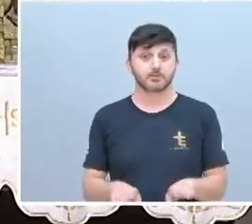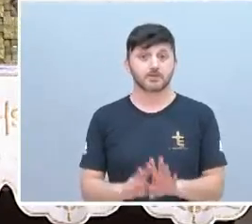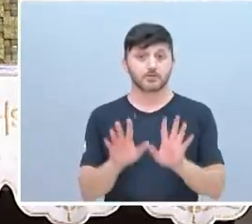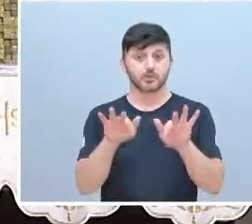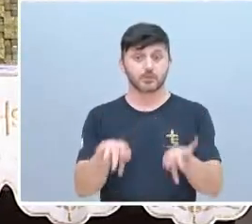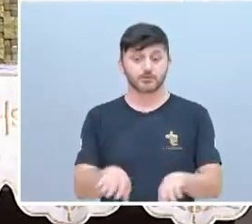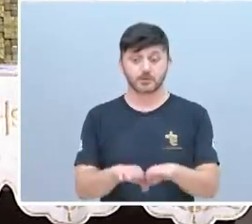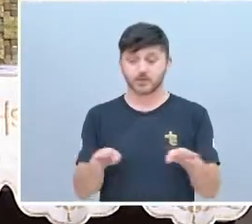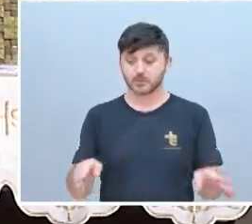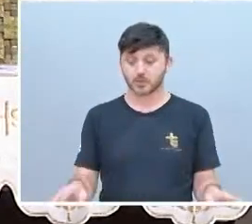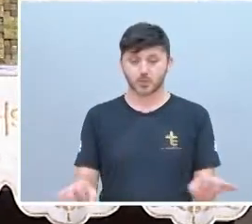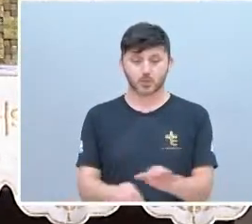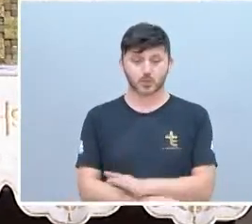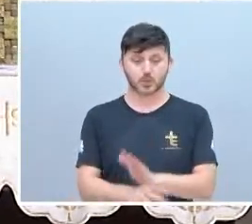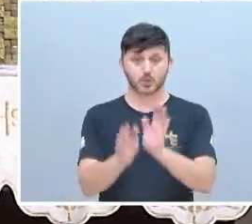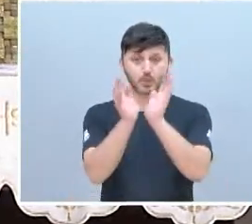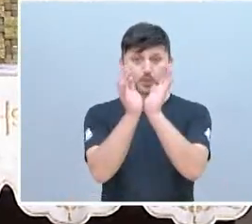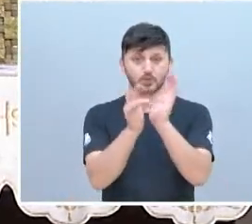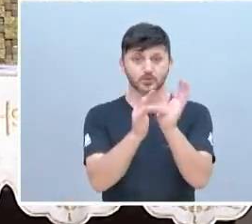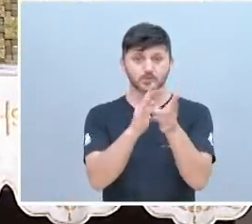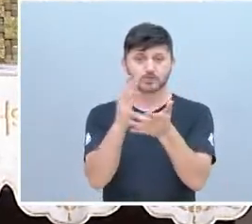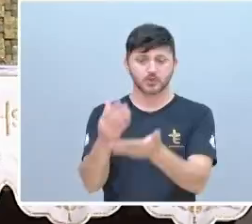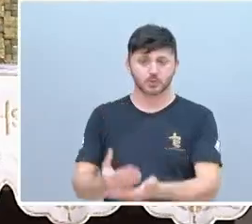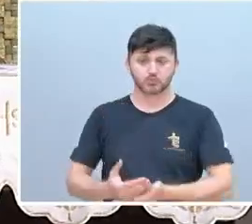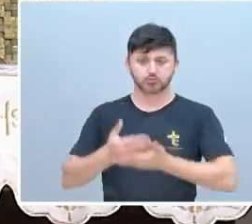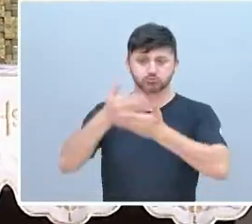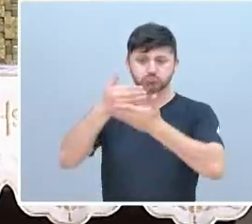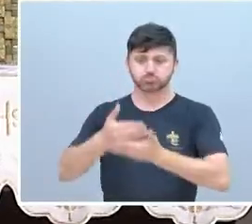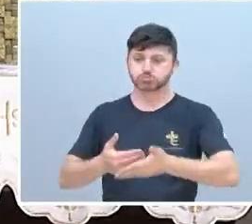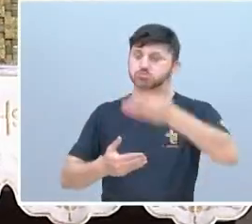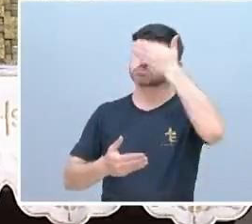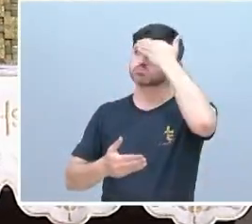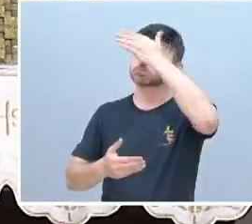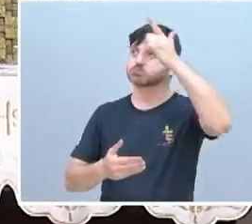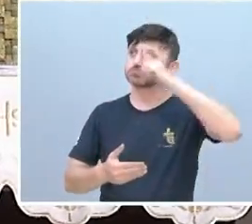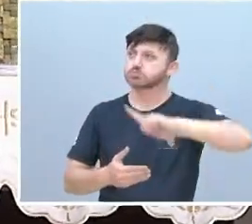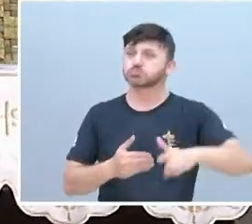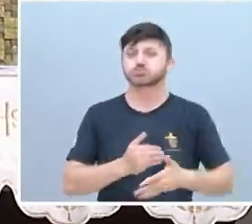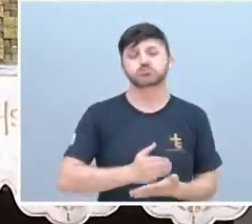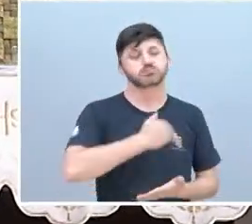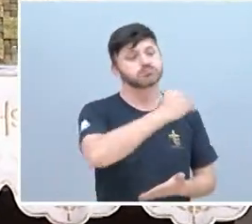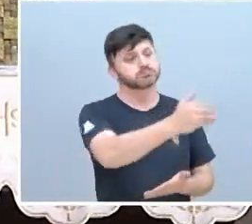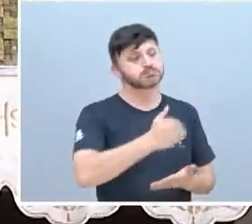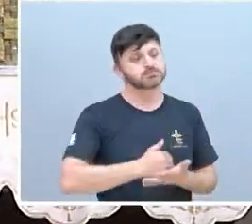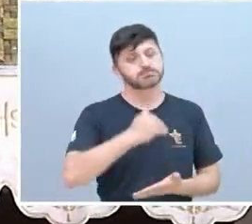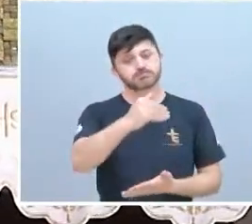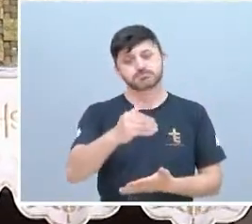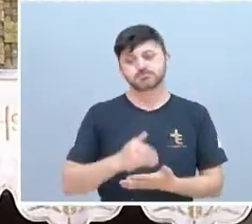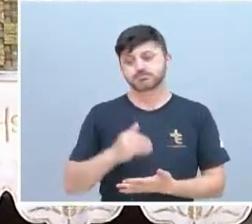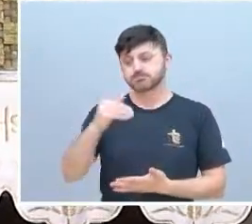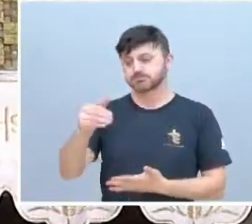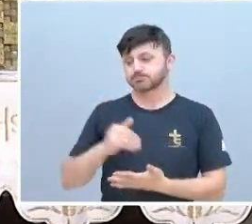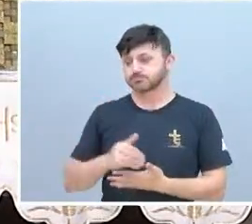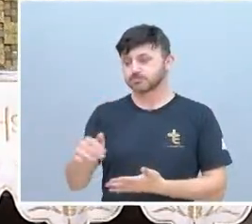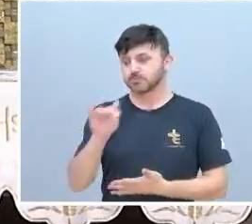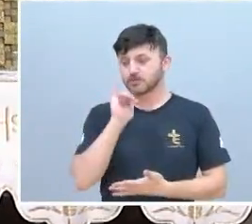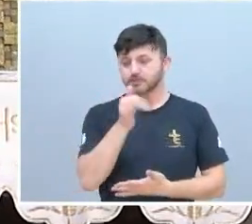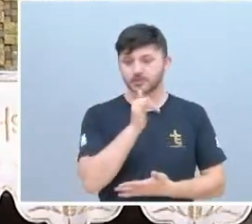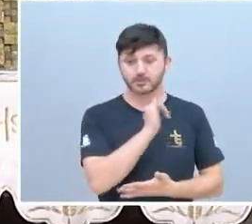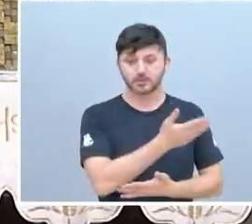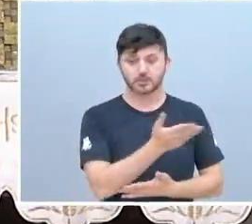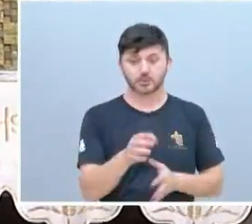Do mesmo modo, ao fim da ceia, ele tomou o cálice em suas mãos, deu graças novamente, o deu a seus discípulos,